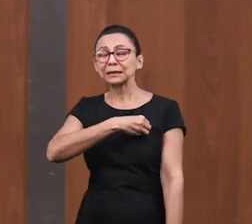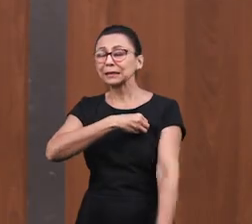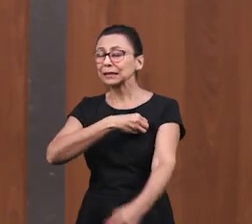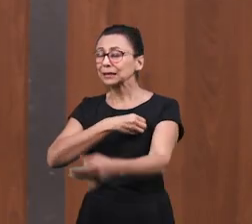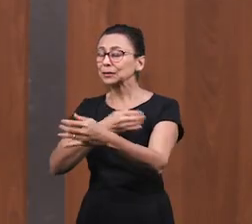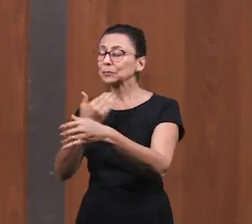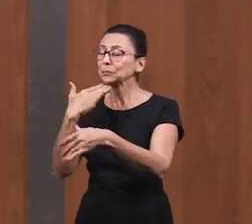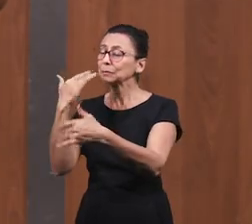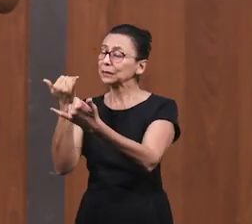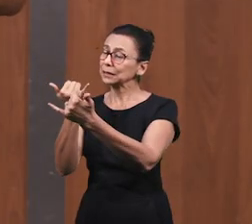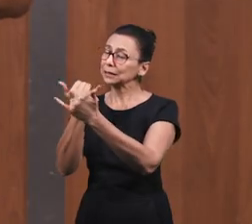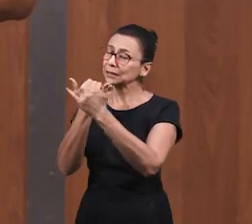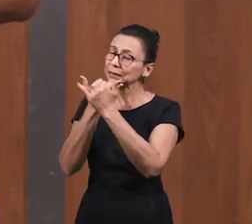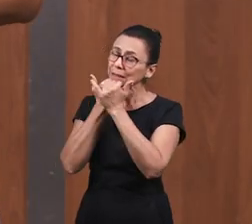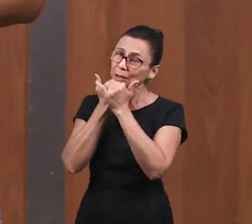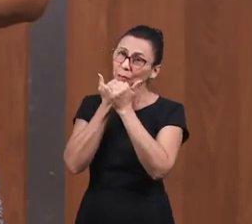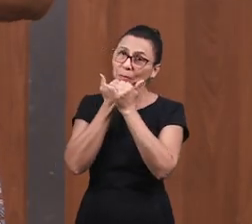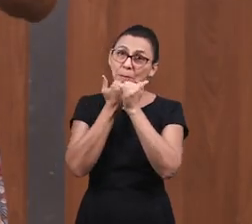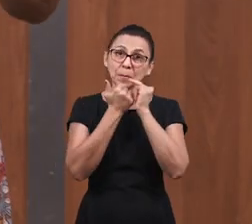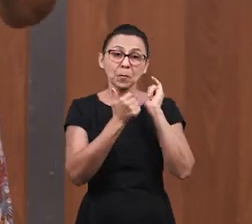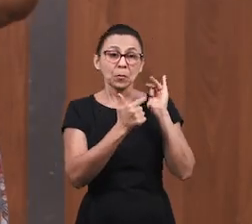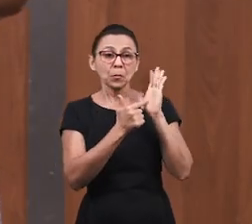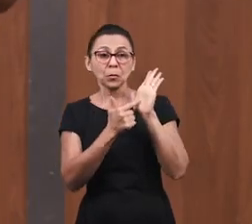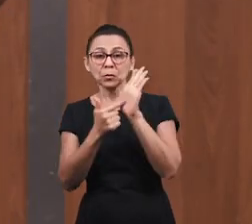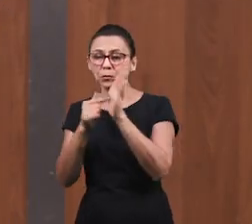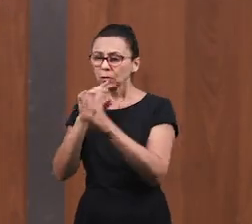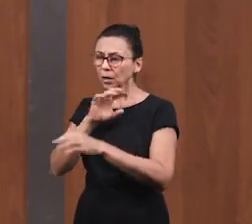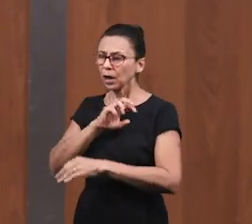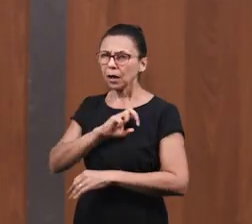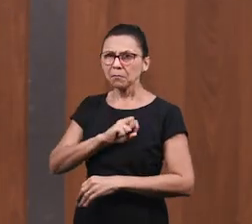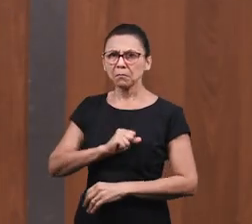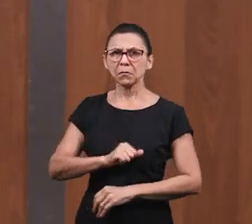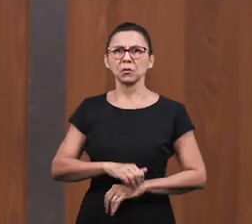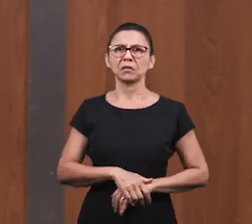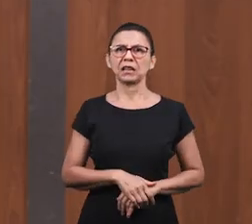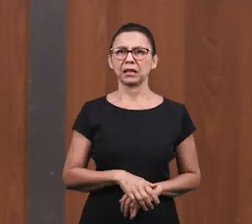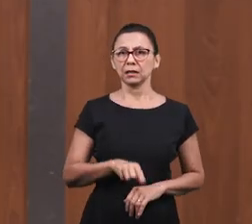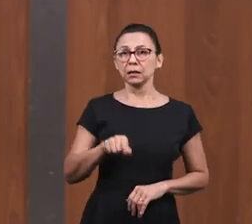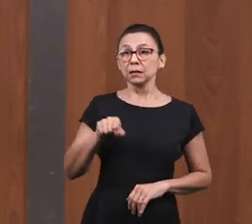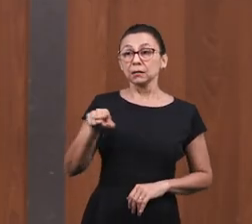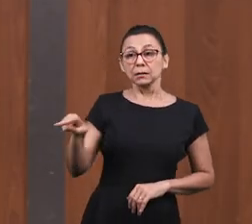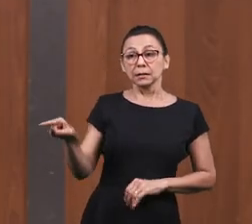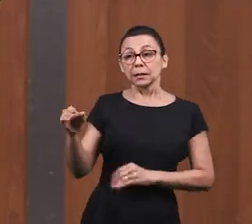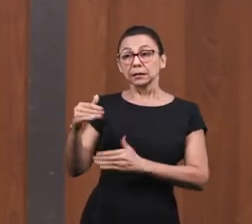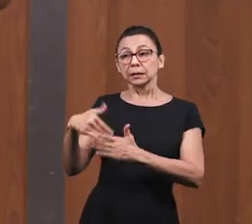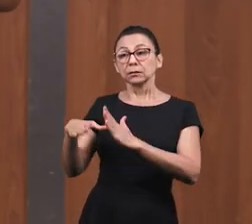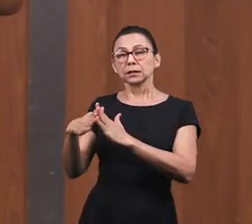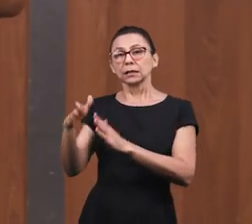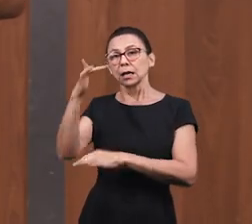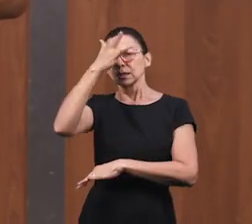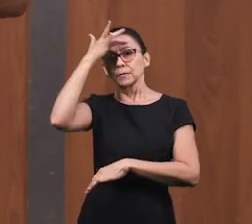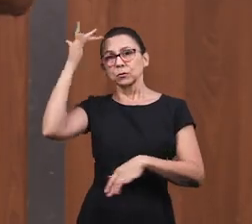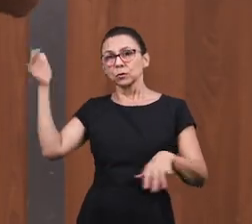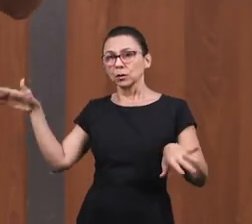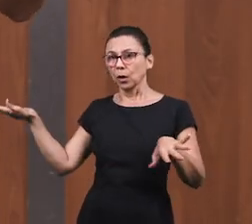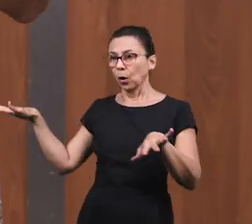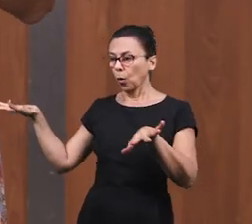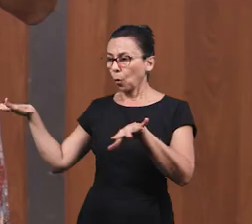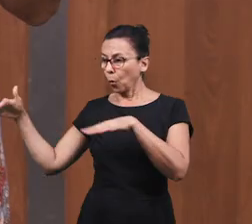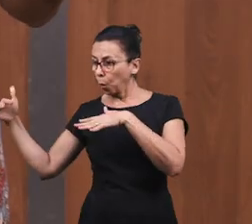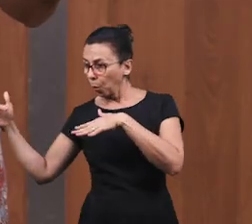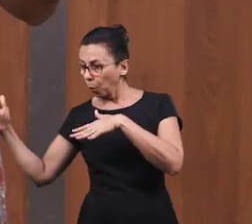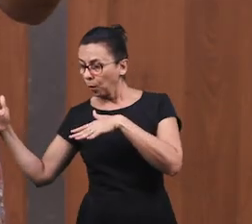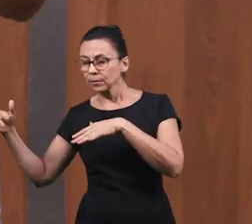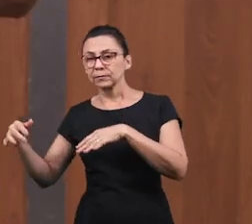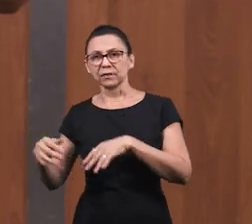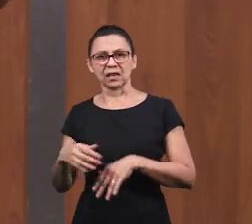teve vergonha, intermediários, de chegar ali na frente de pessoas e demonstrar o seu amor. E é assim